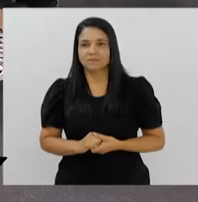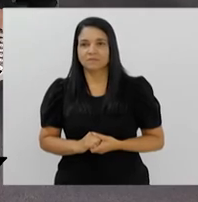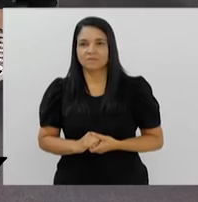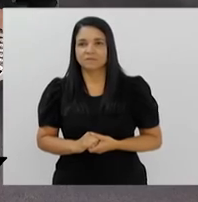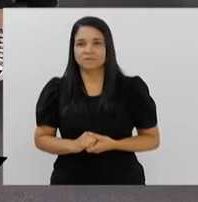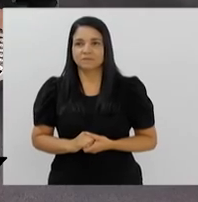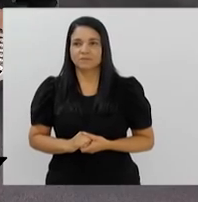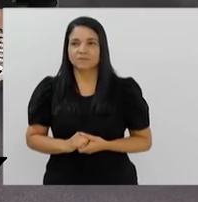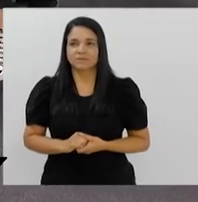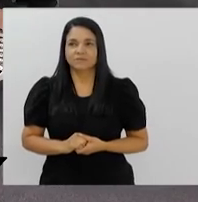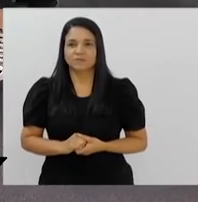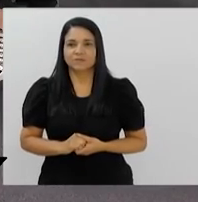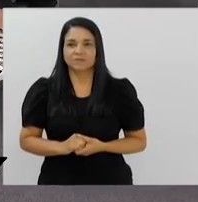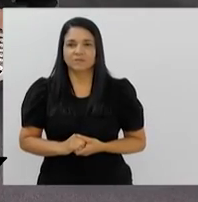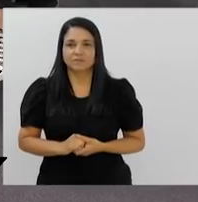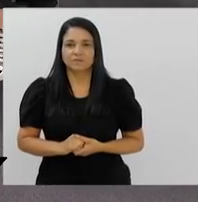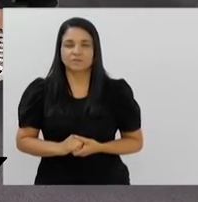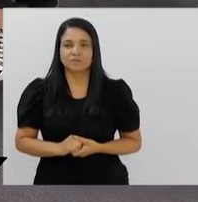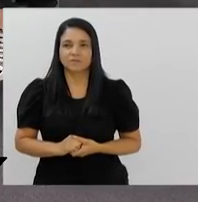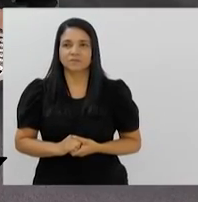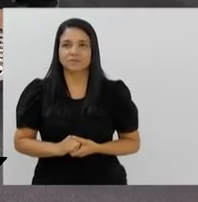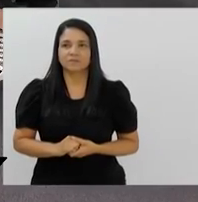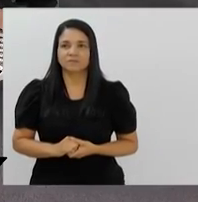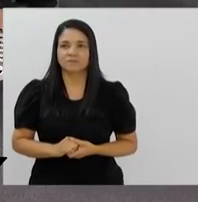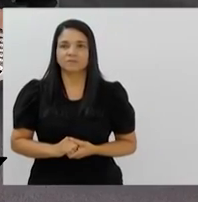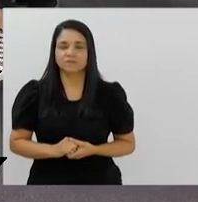exemplo Moque de uma chamada